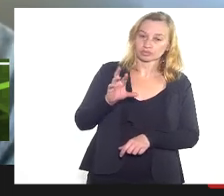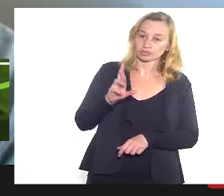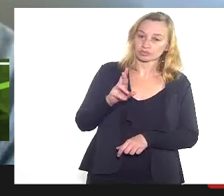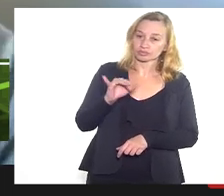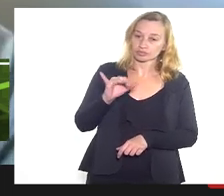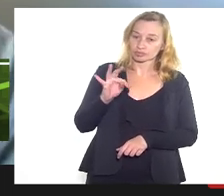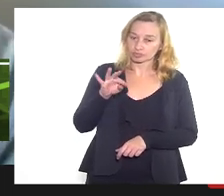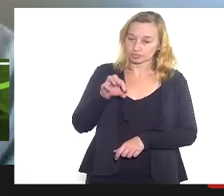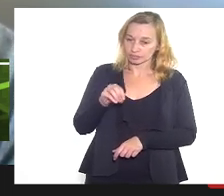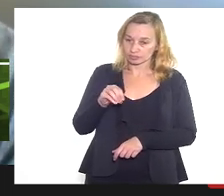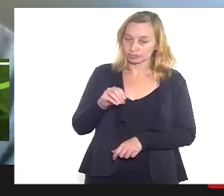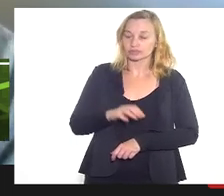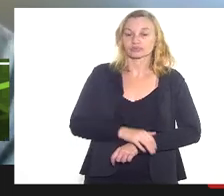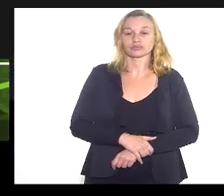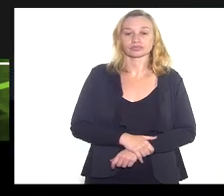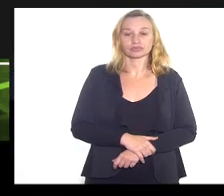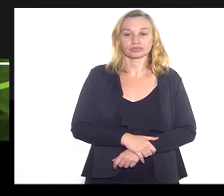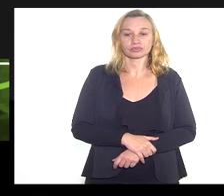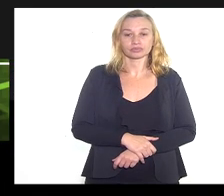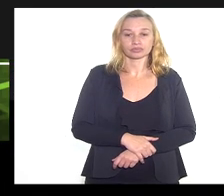Gadelha